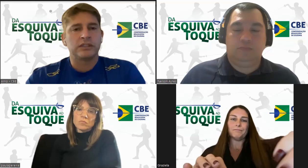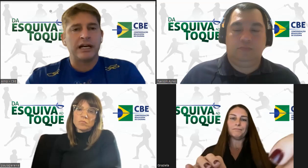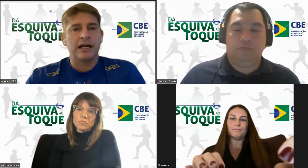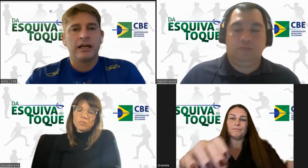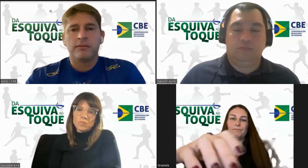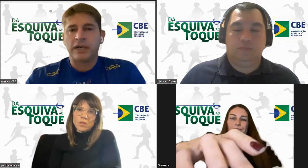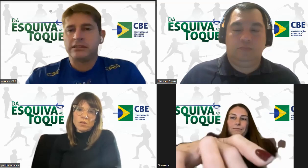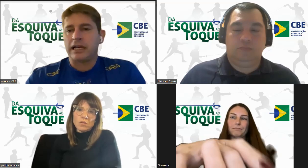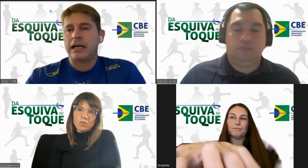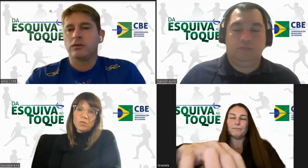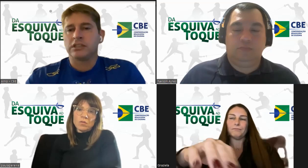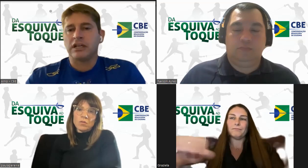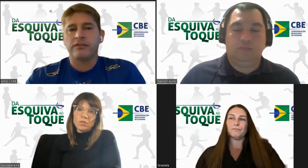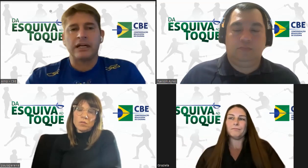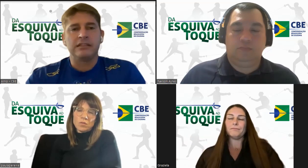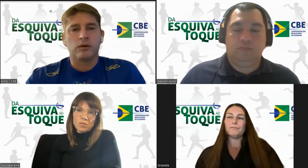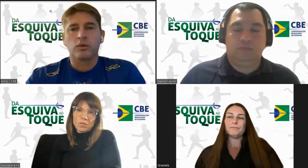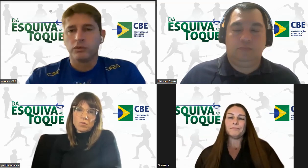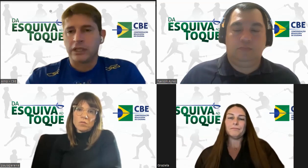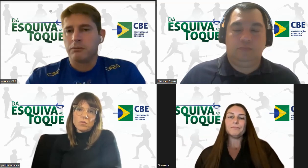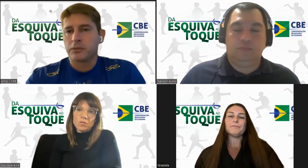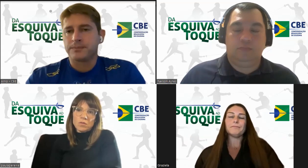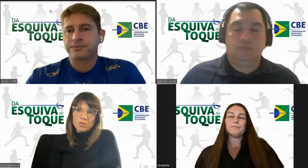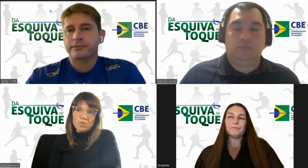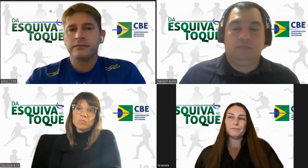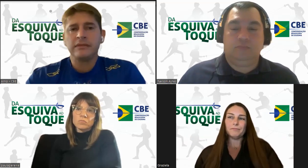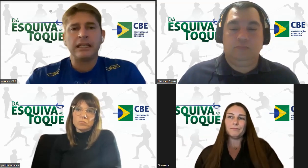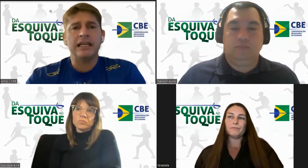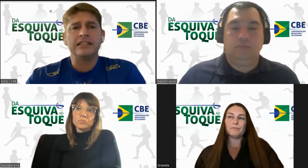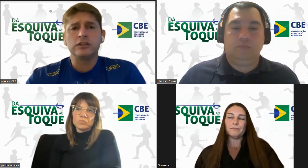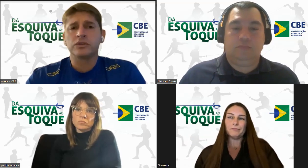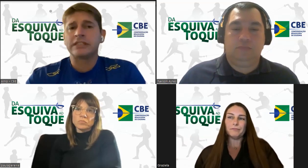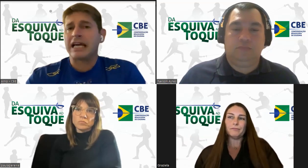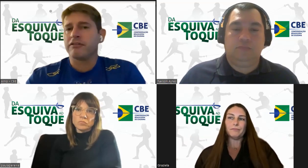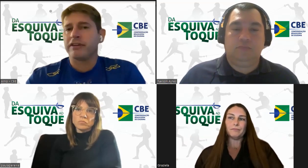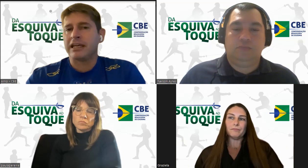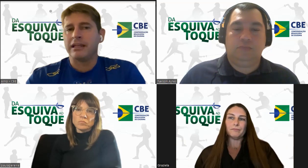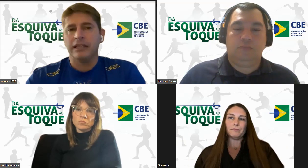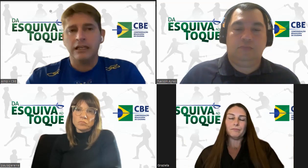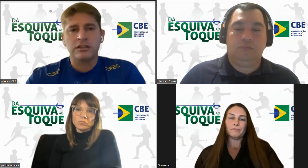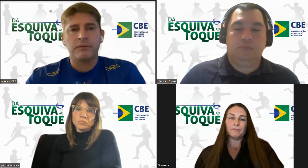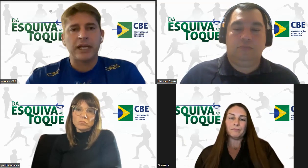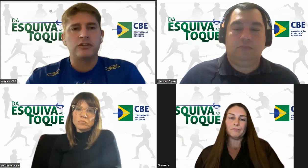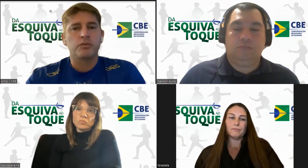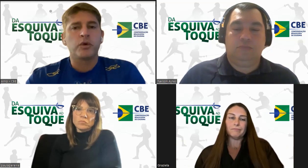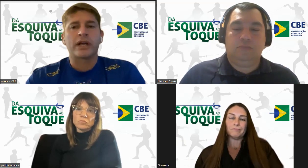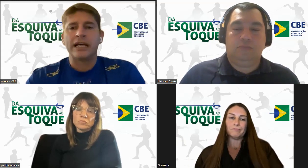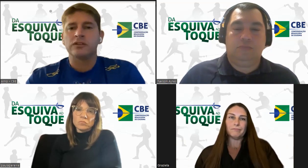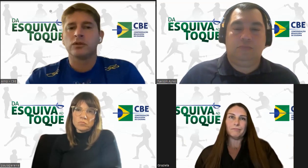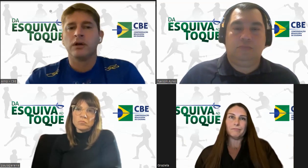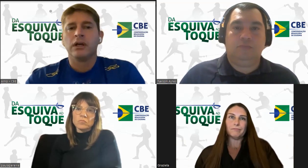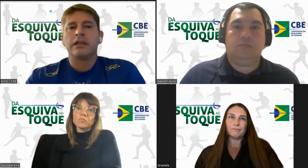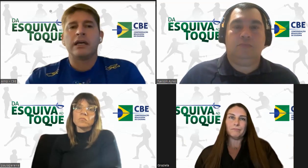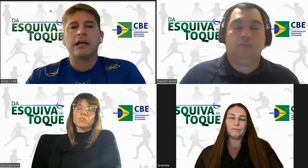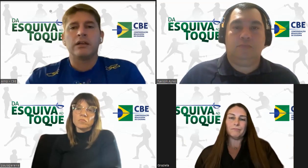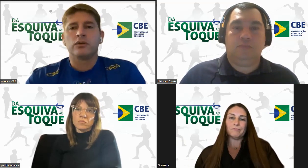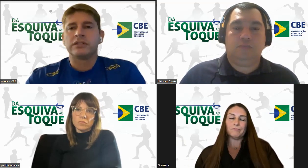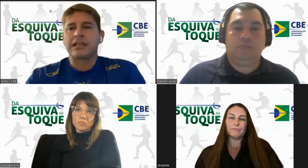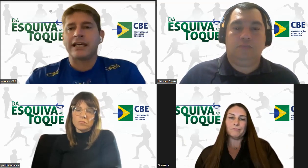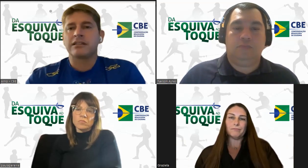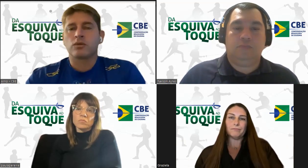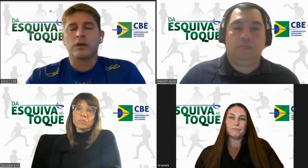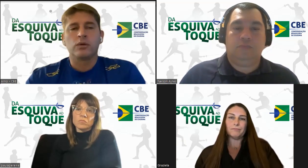um acompanhamento já mais errado já faz algum tempo e a gente consegue ver nitidamente o progresso